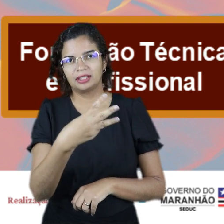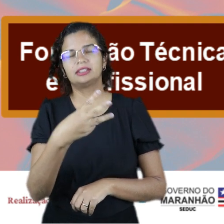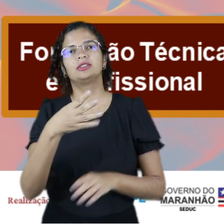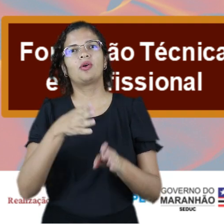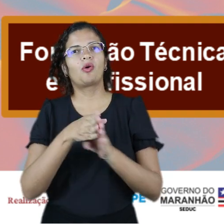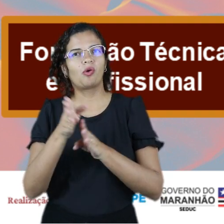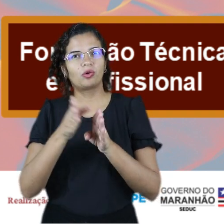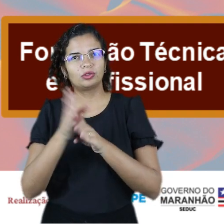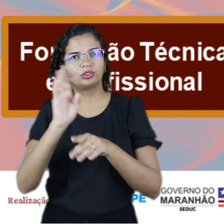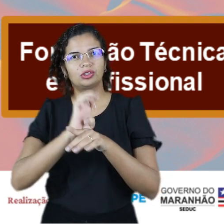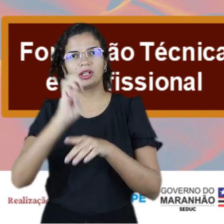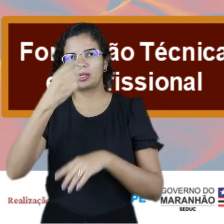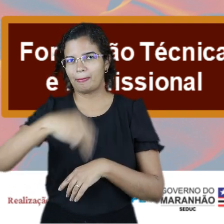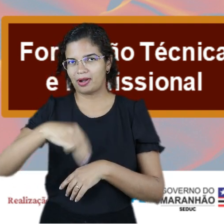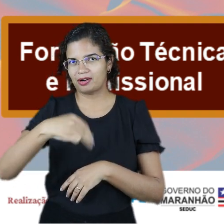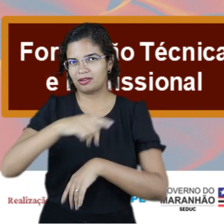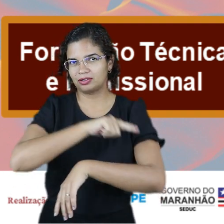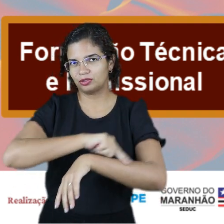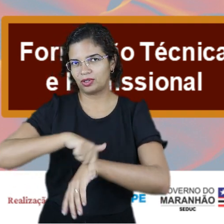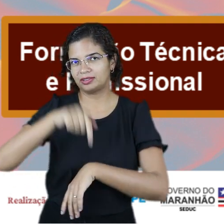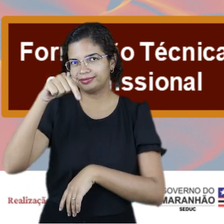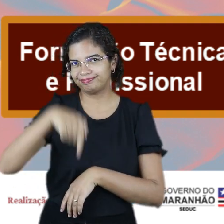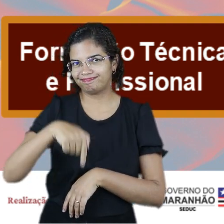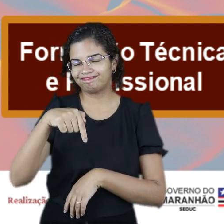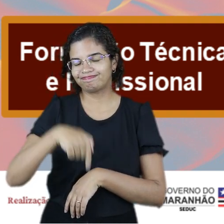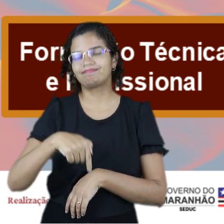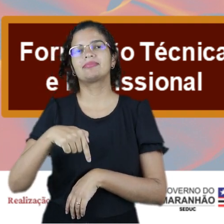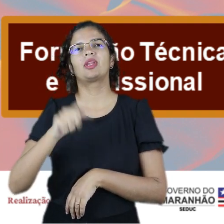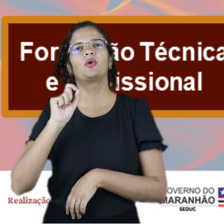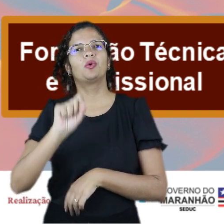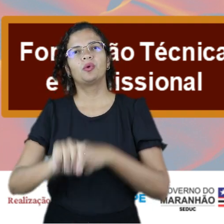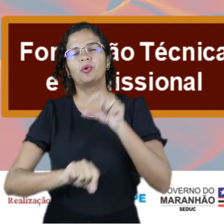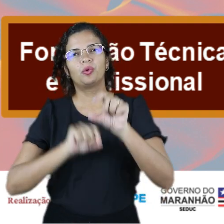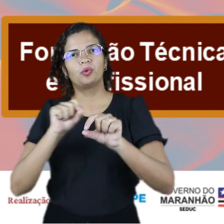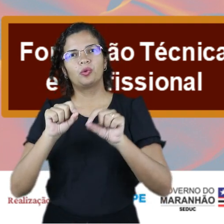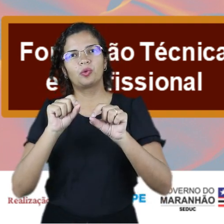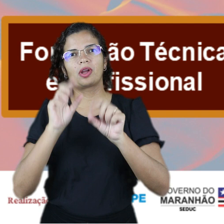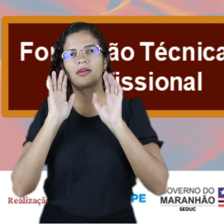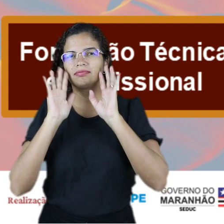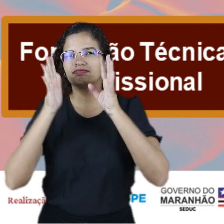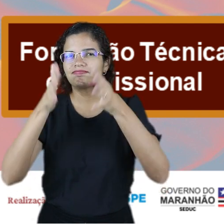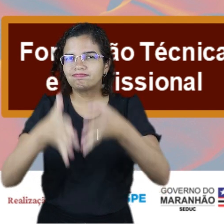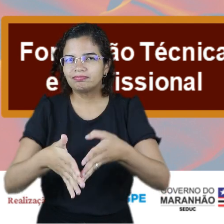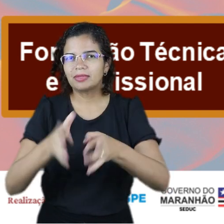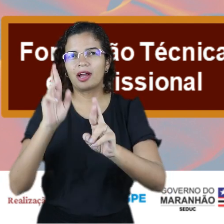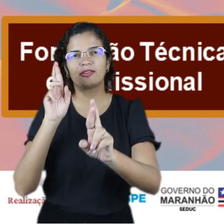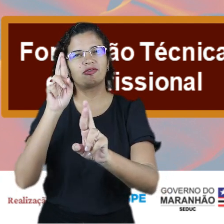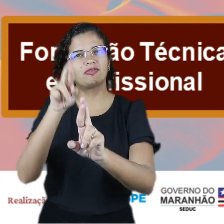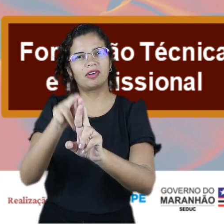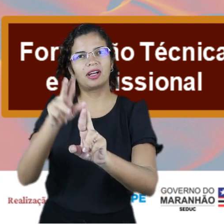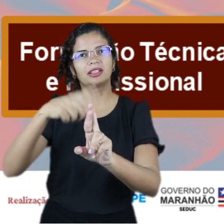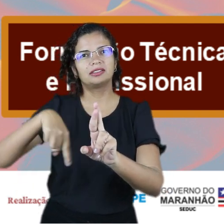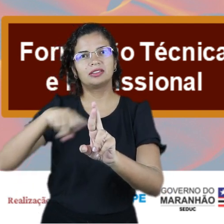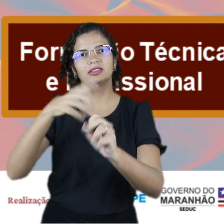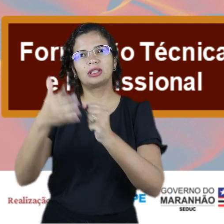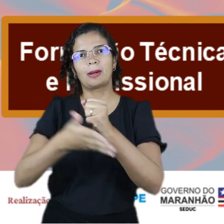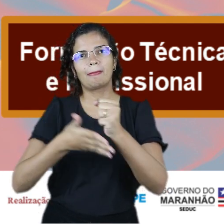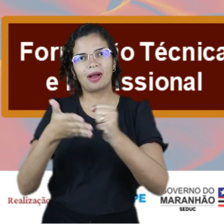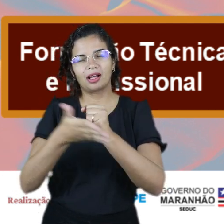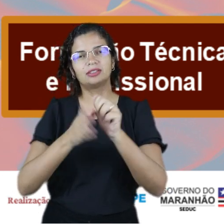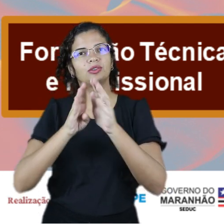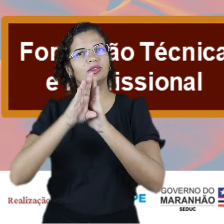professora Patrícia, sobre a construção dos referenciais para os itinerários formativos. E, por último, e não menos